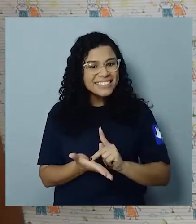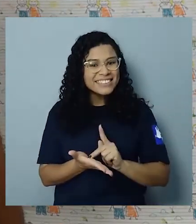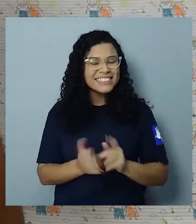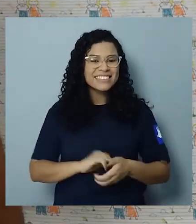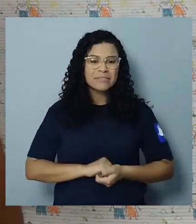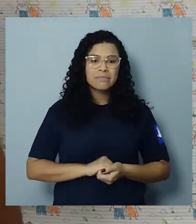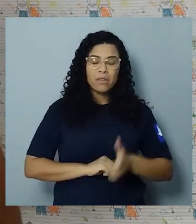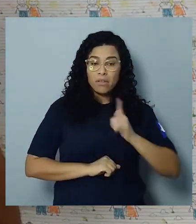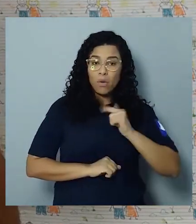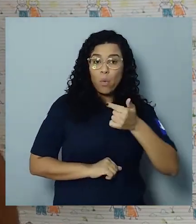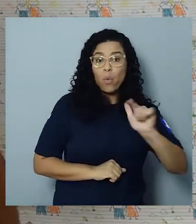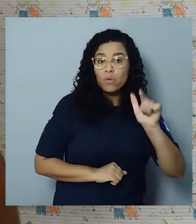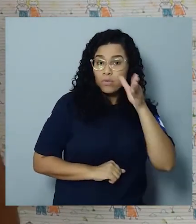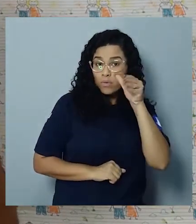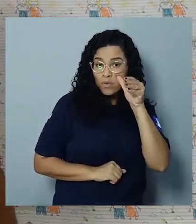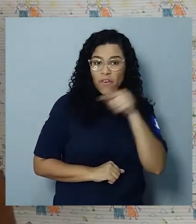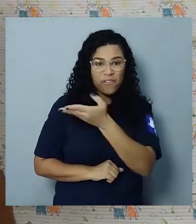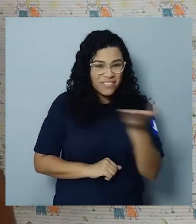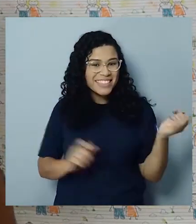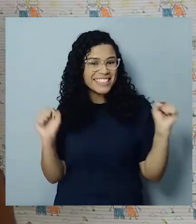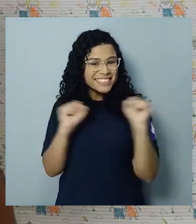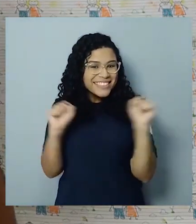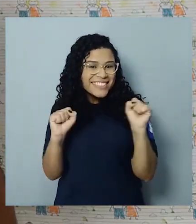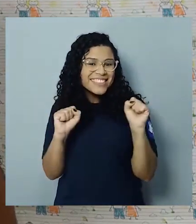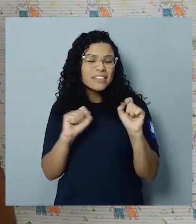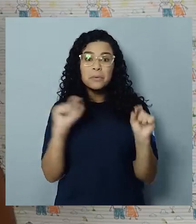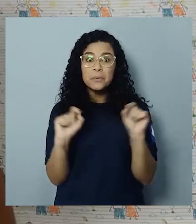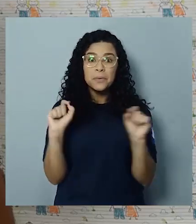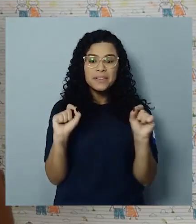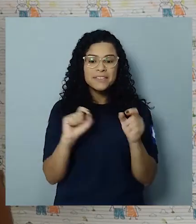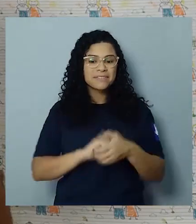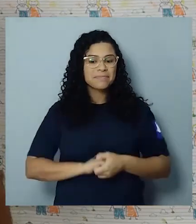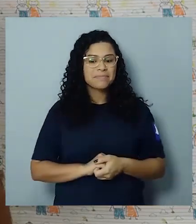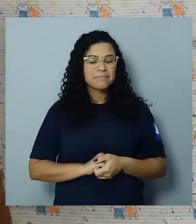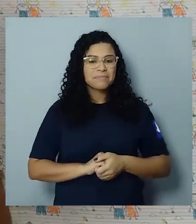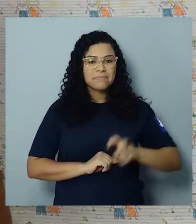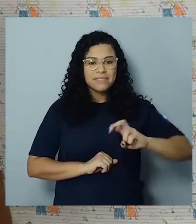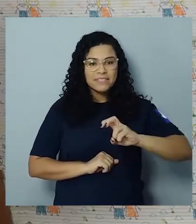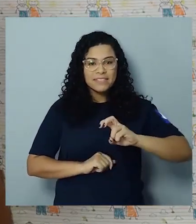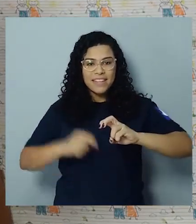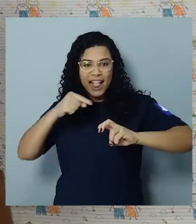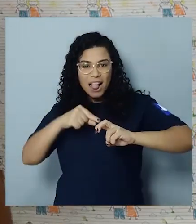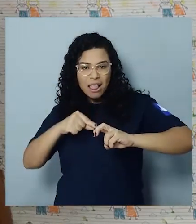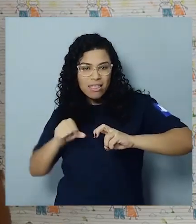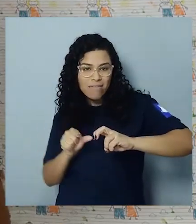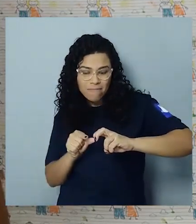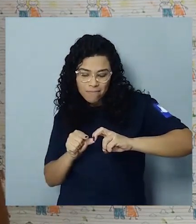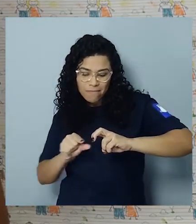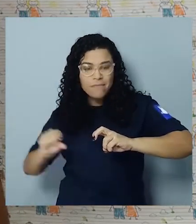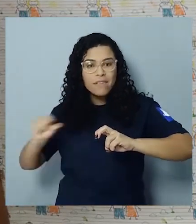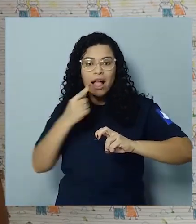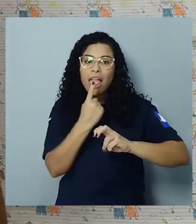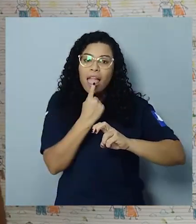e tem uma curiosidade que vocês vão adorar saber é só ir embora minha serve